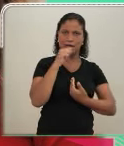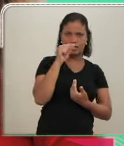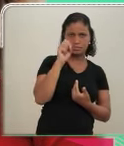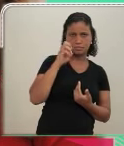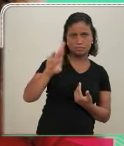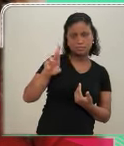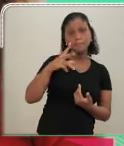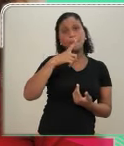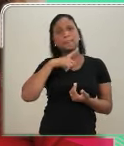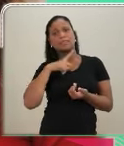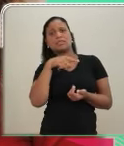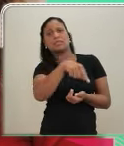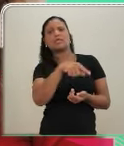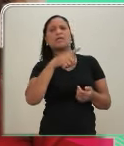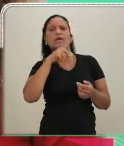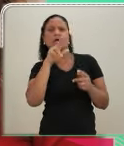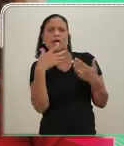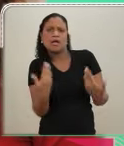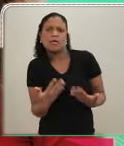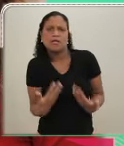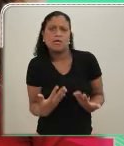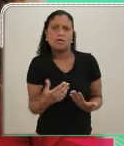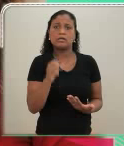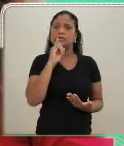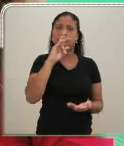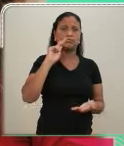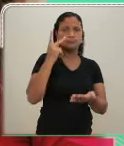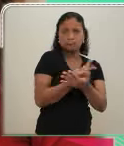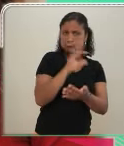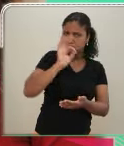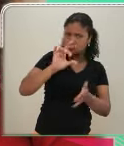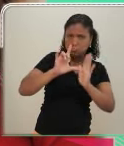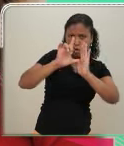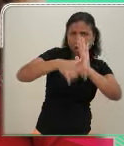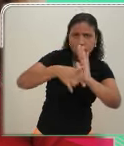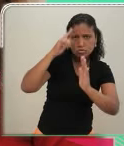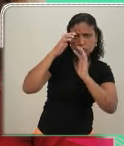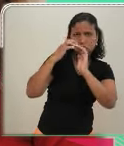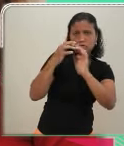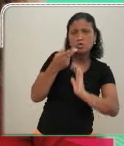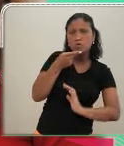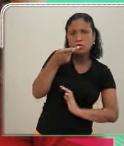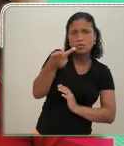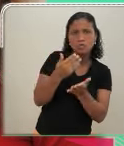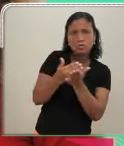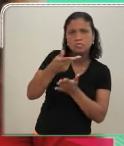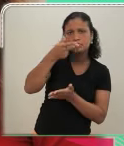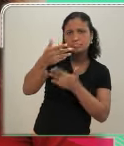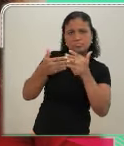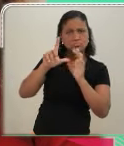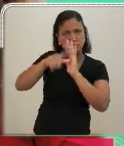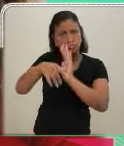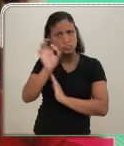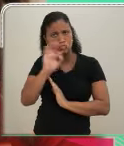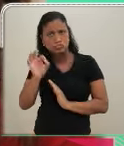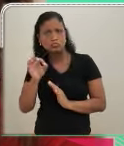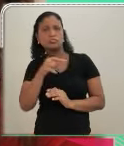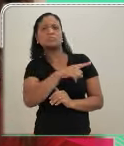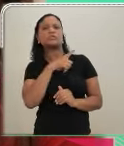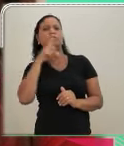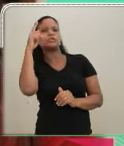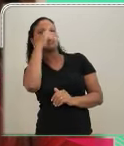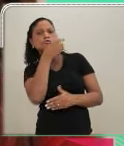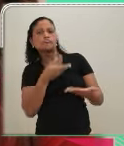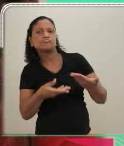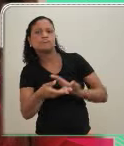leves, onde não houve um atraso significativo para começar a falar, mas mantém essa dificuldade social, essa tendência a